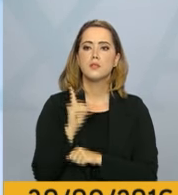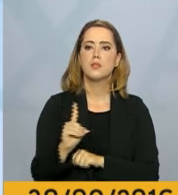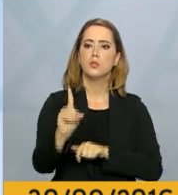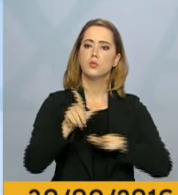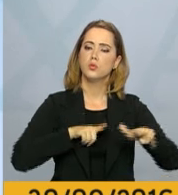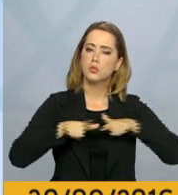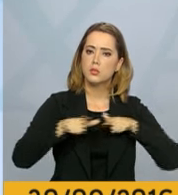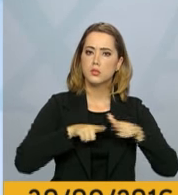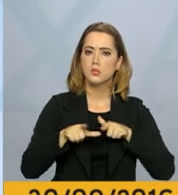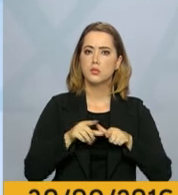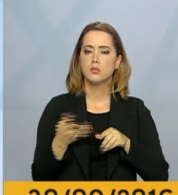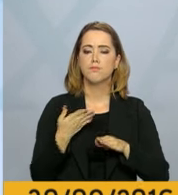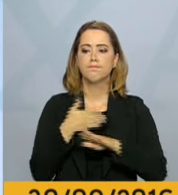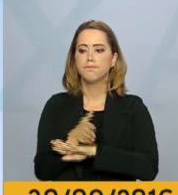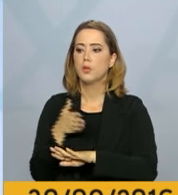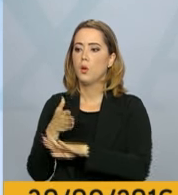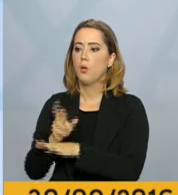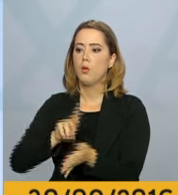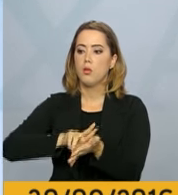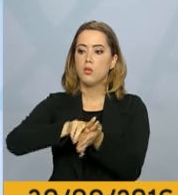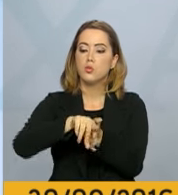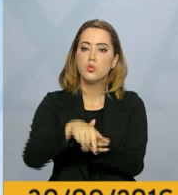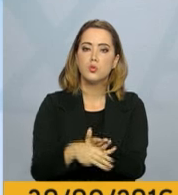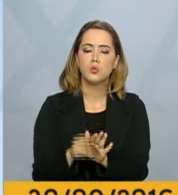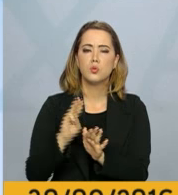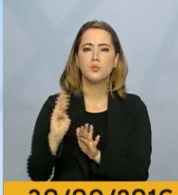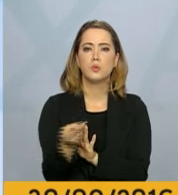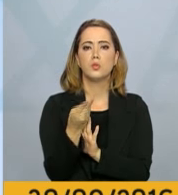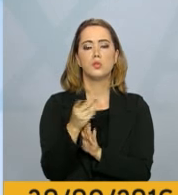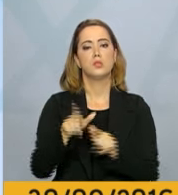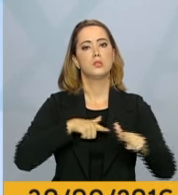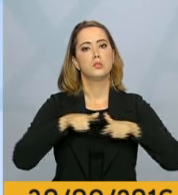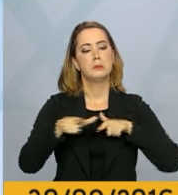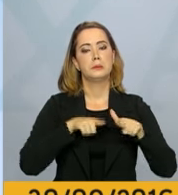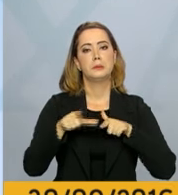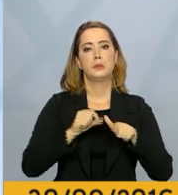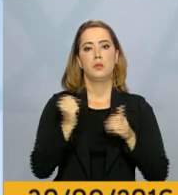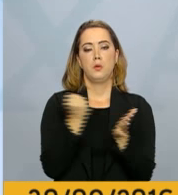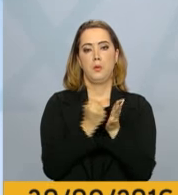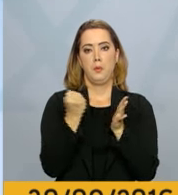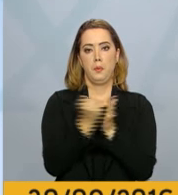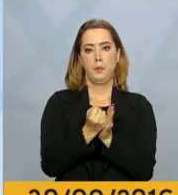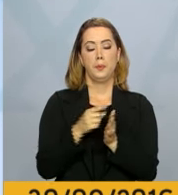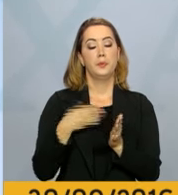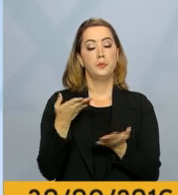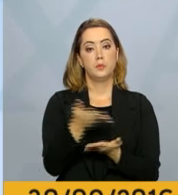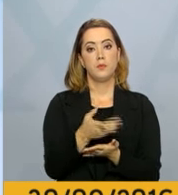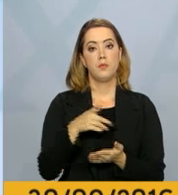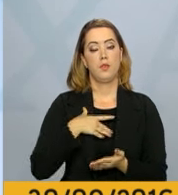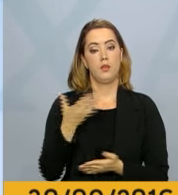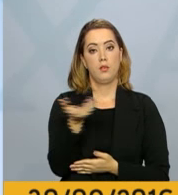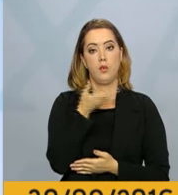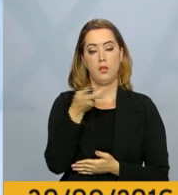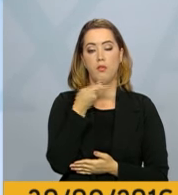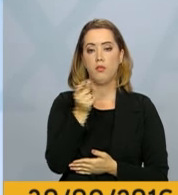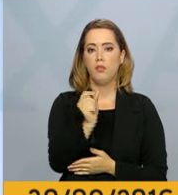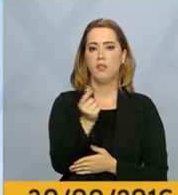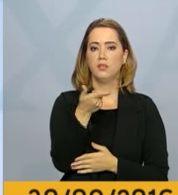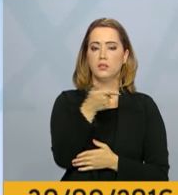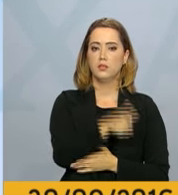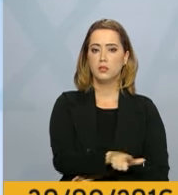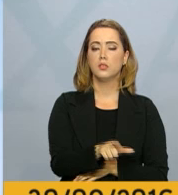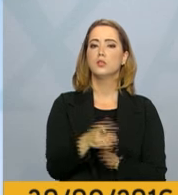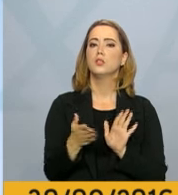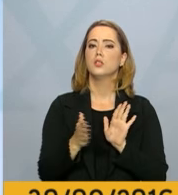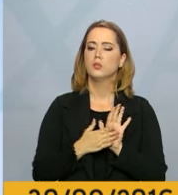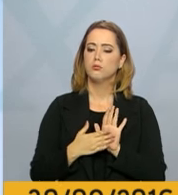reinserção de milhões de trabalhos no mercado formal de trabalho. E aqui eu quero registrar um fato: nós lançamos há pouco